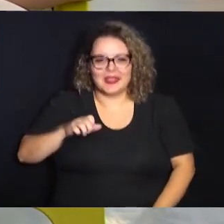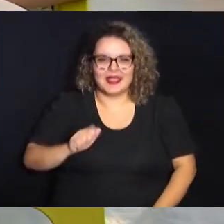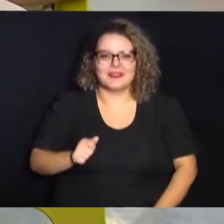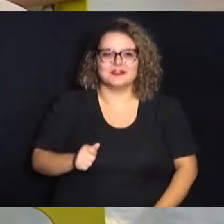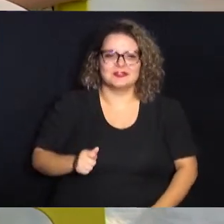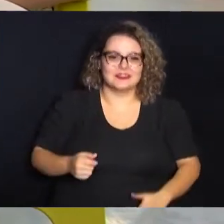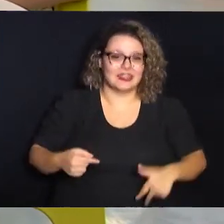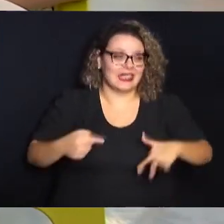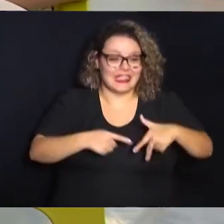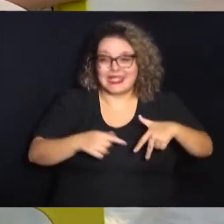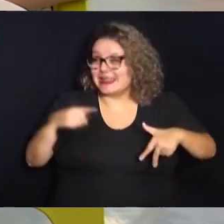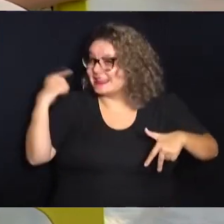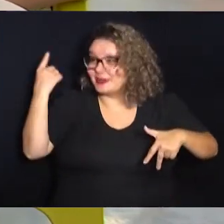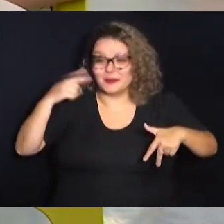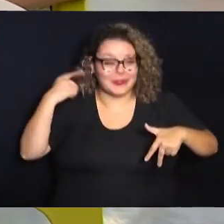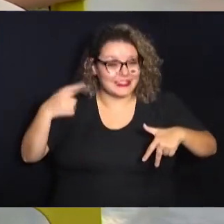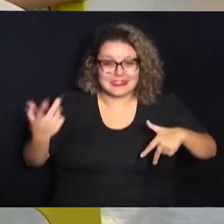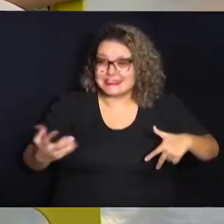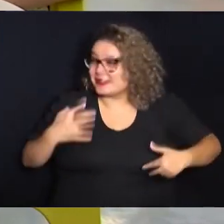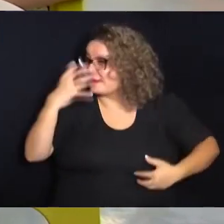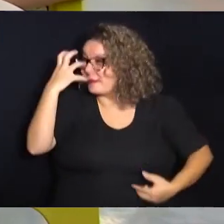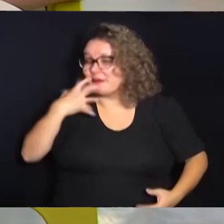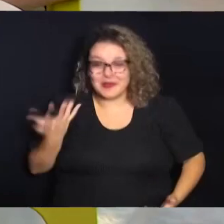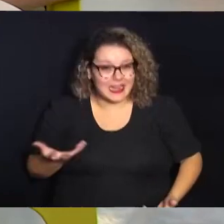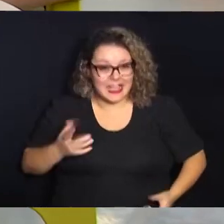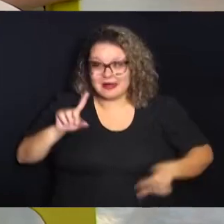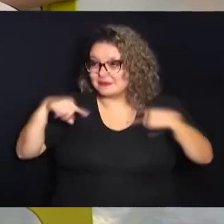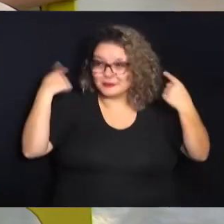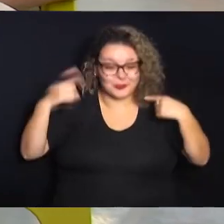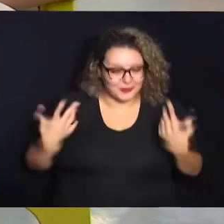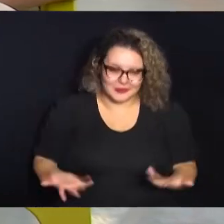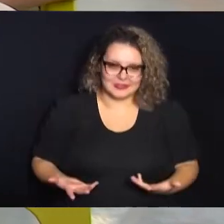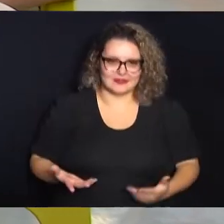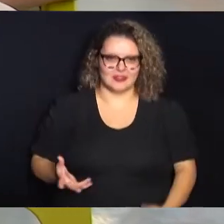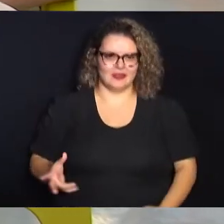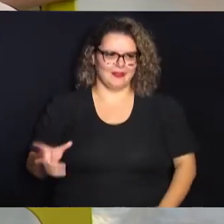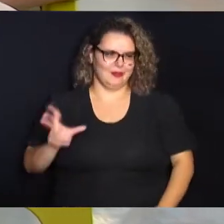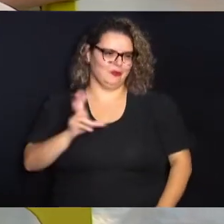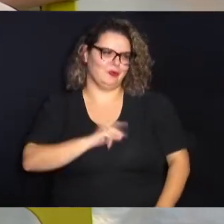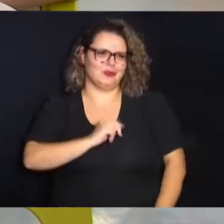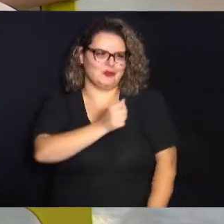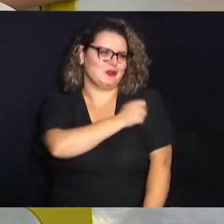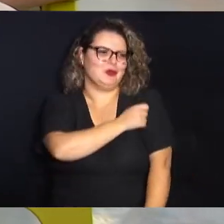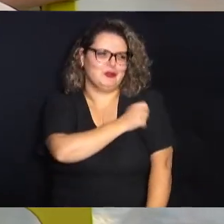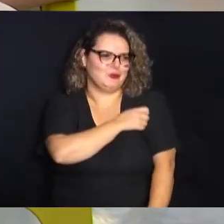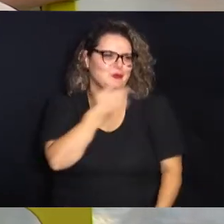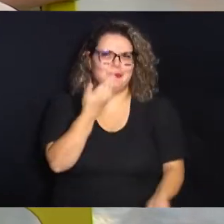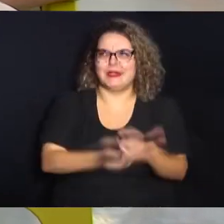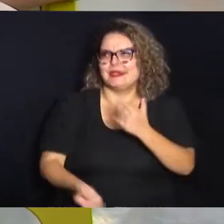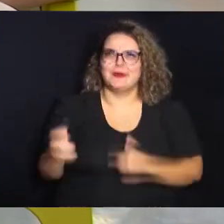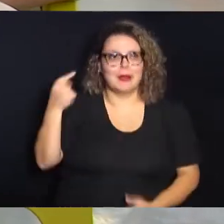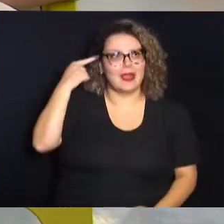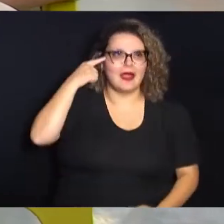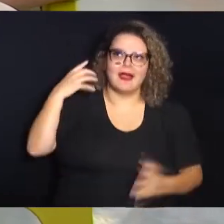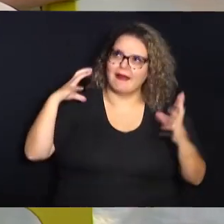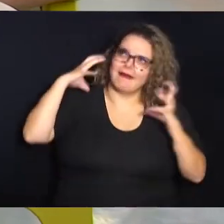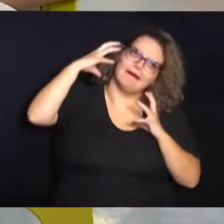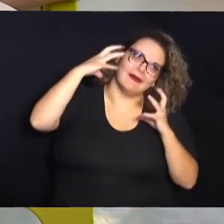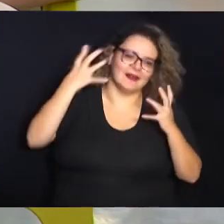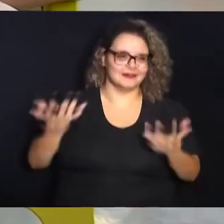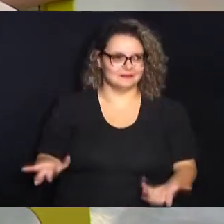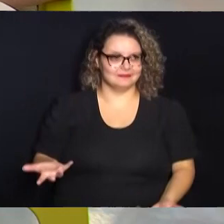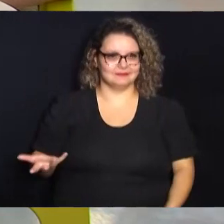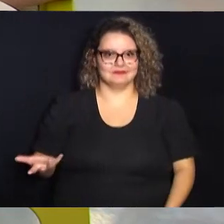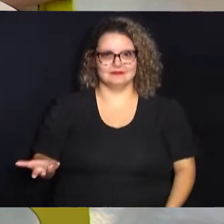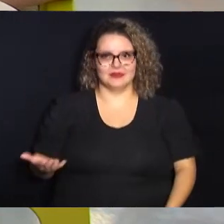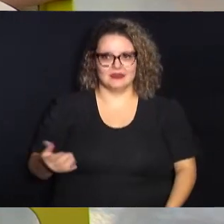porque assim, ouve direto isso, porque o professor, nossa, o aluno fez uma prova ruim, ele ficou pé